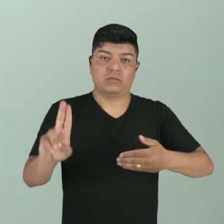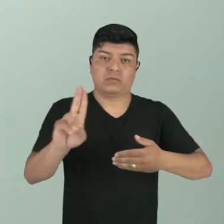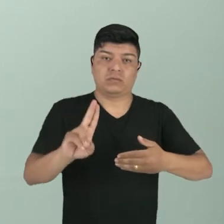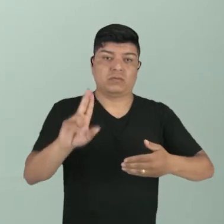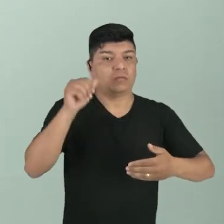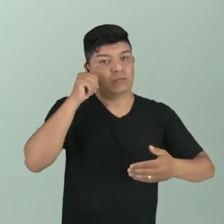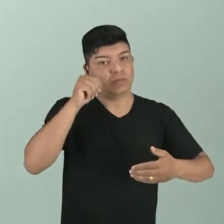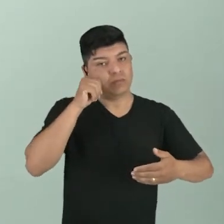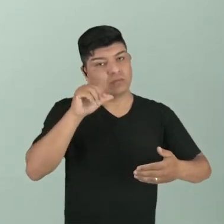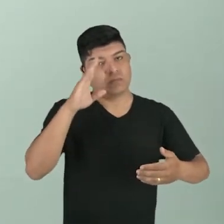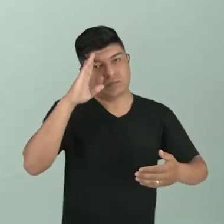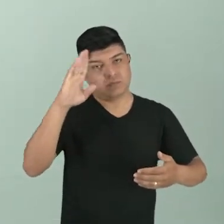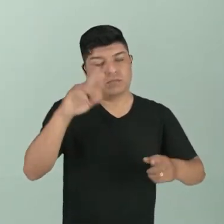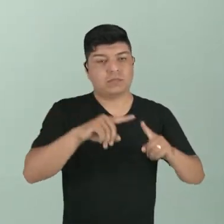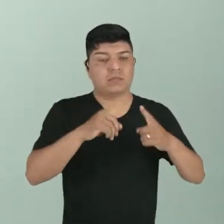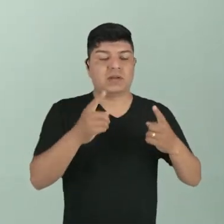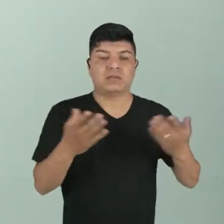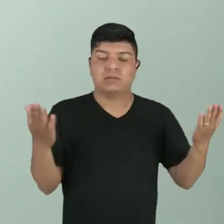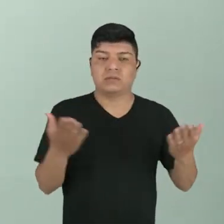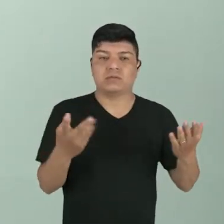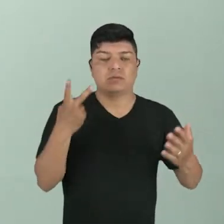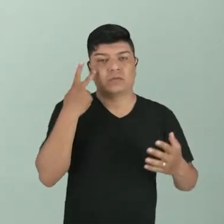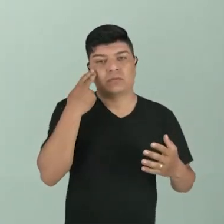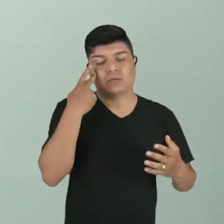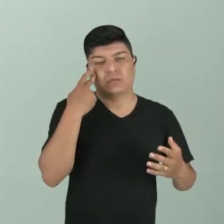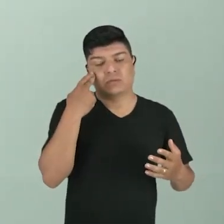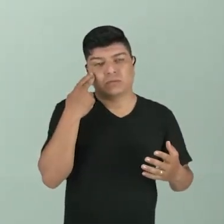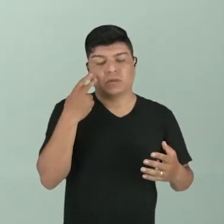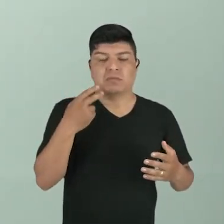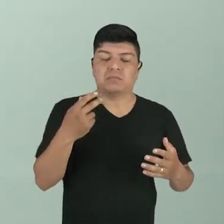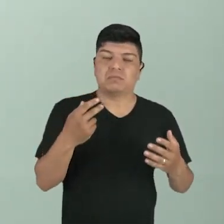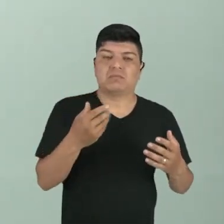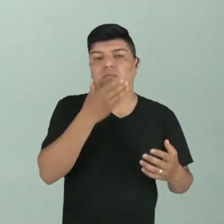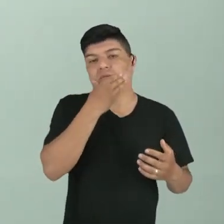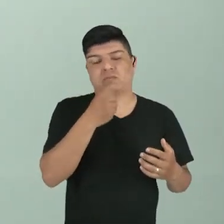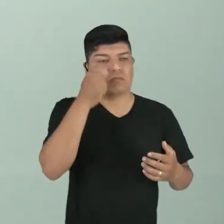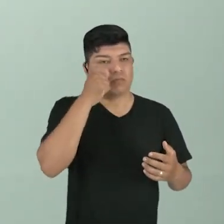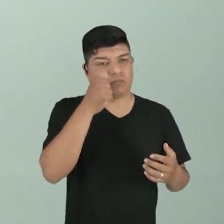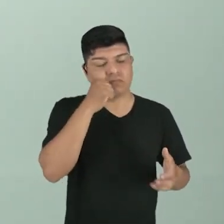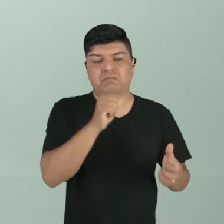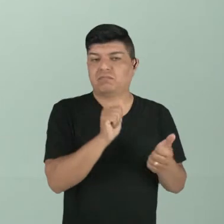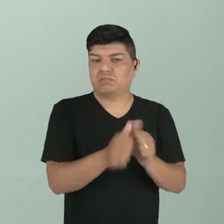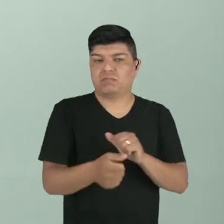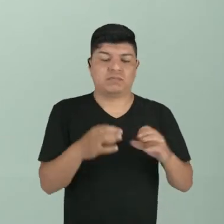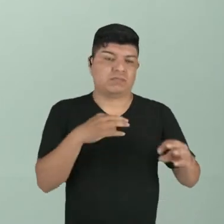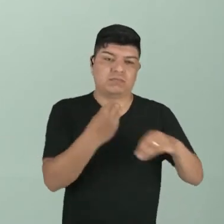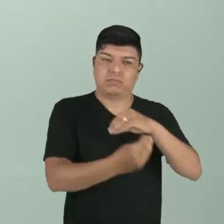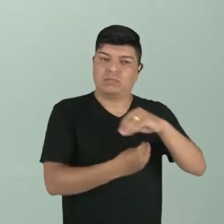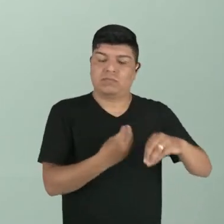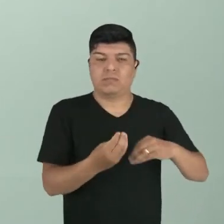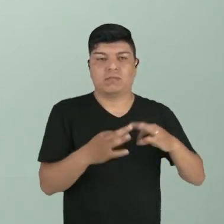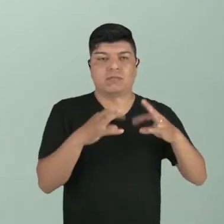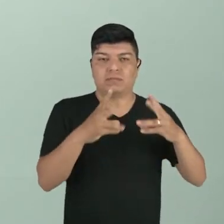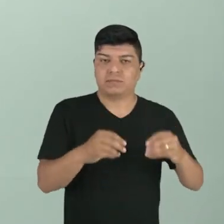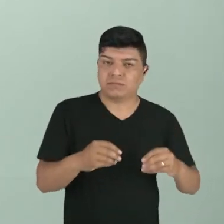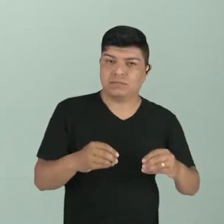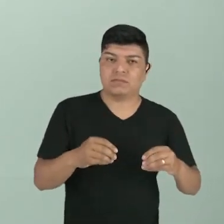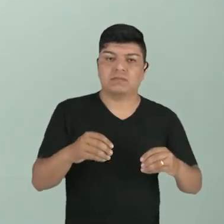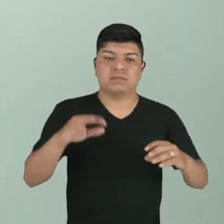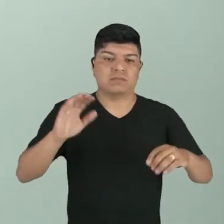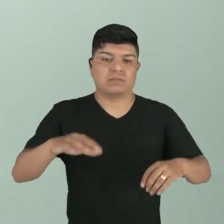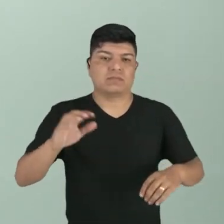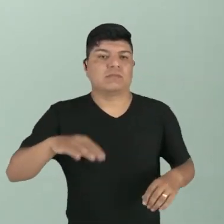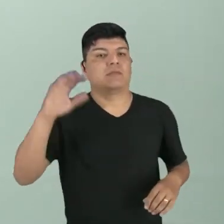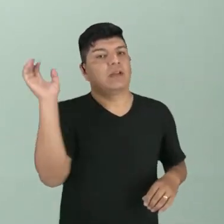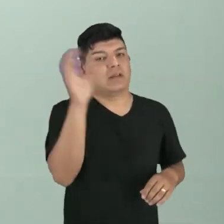tem muitas mulheres que vão para o lado do futebol e isso é normal como ter muita exames também que gostam do handebol gostam do voleibol que é